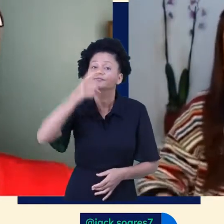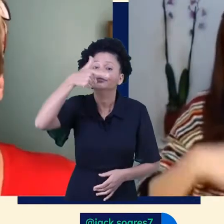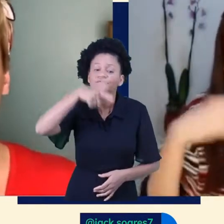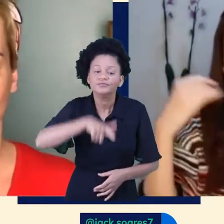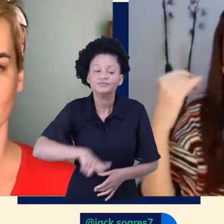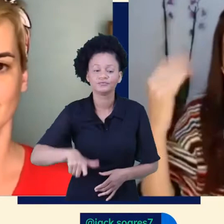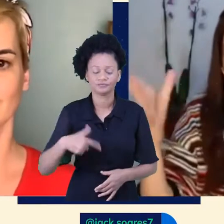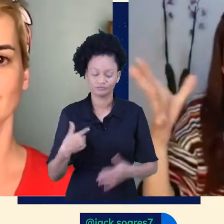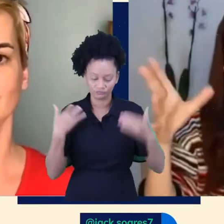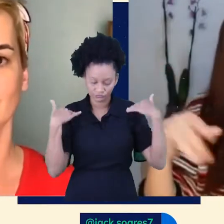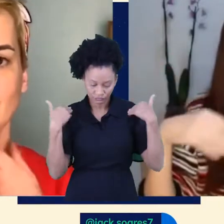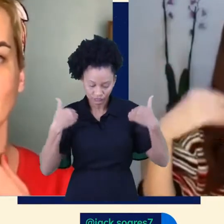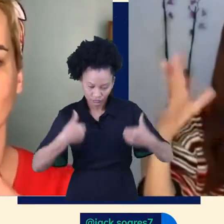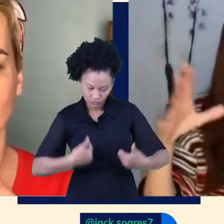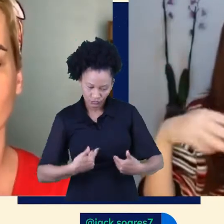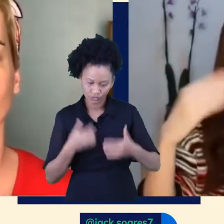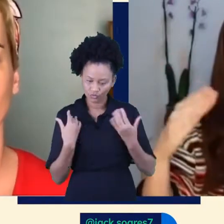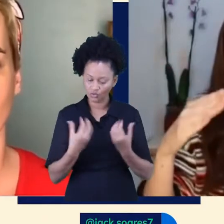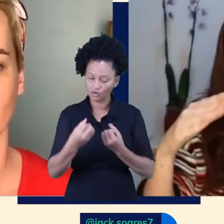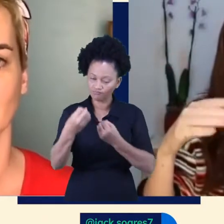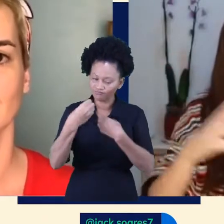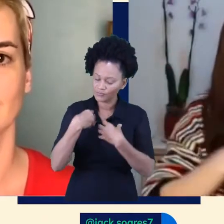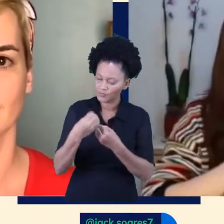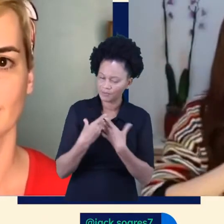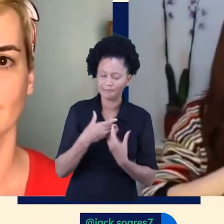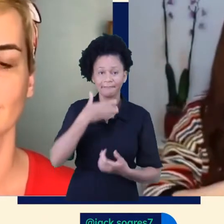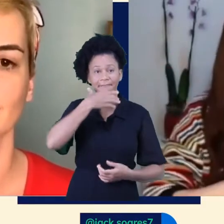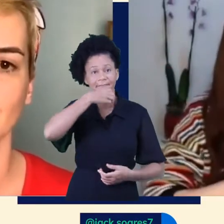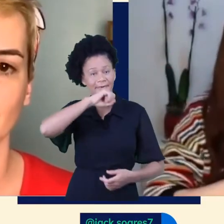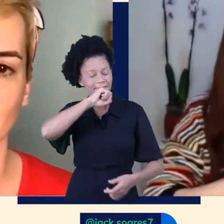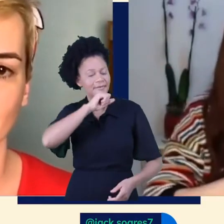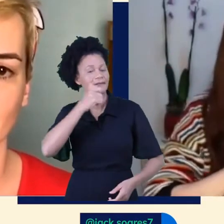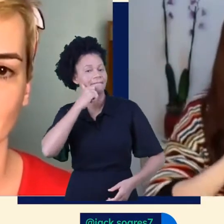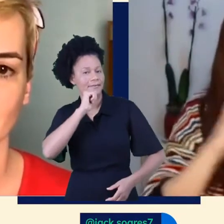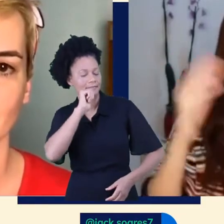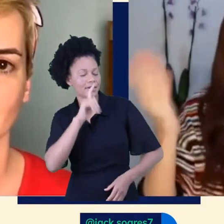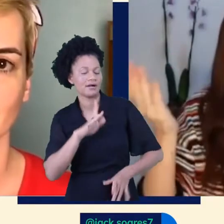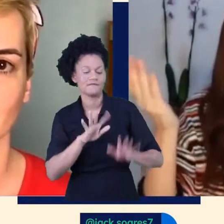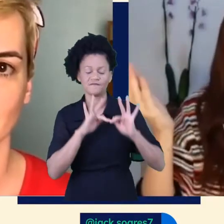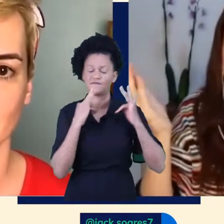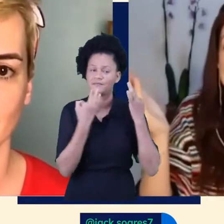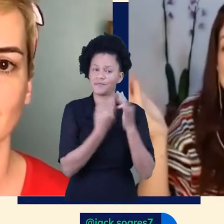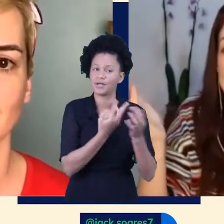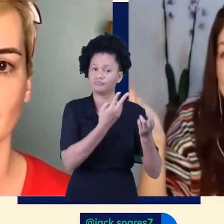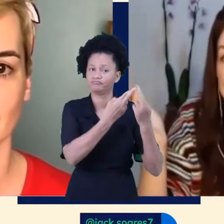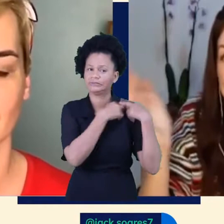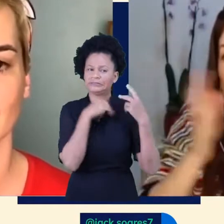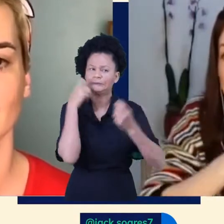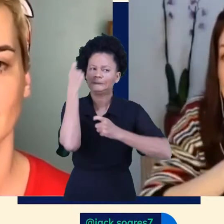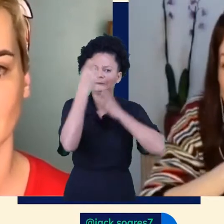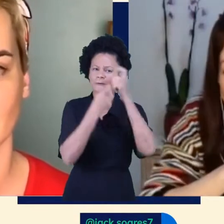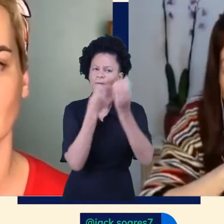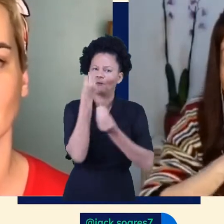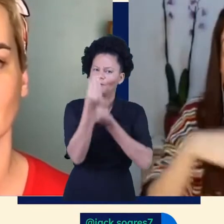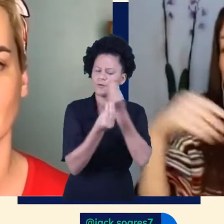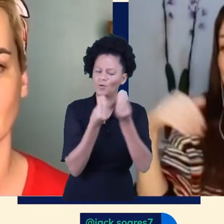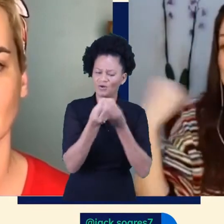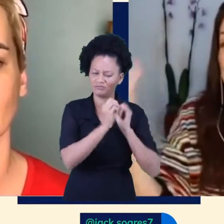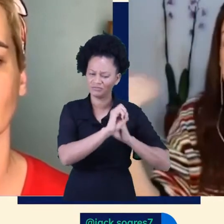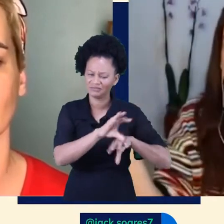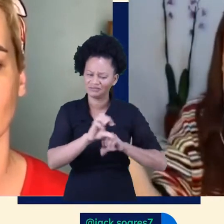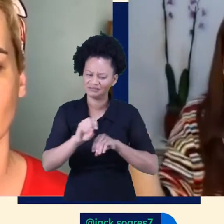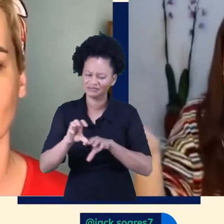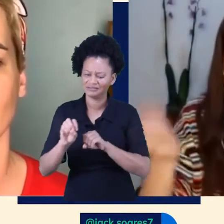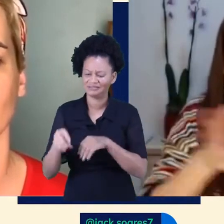é mãe, pai, né, familiar responsável e está preocupado com isso, olha, como é que eu vou dar uma educação diferente para minha menina? Como é que eu